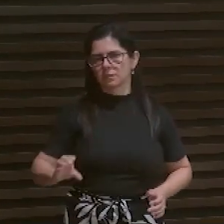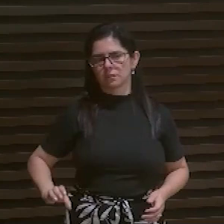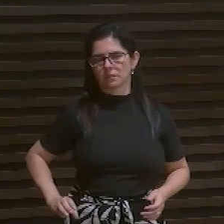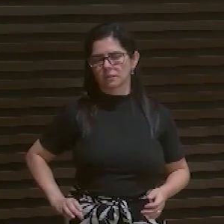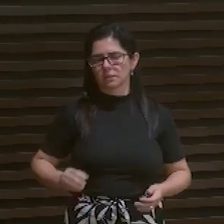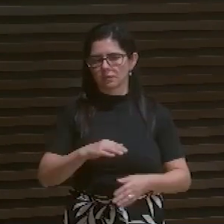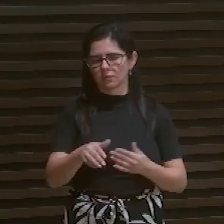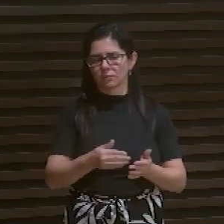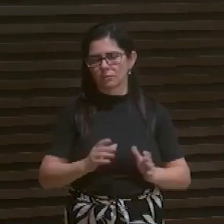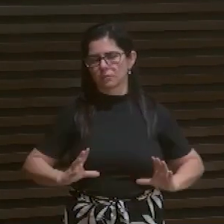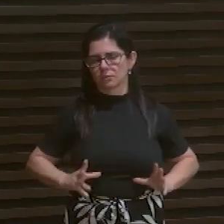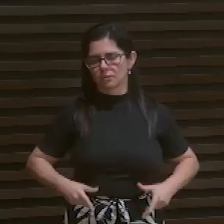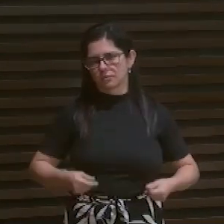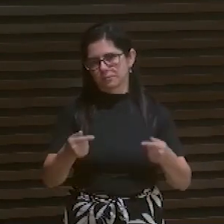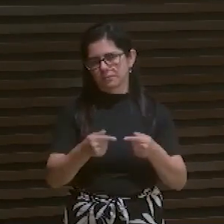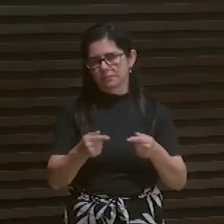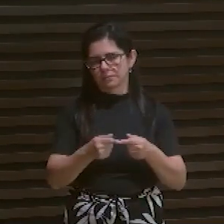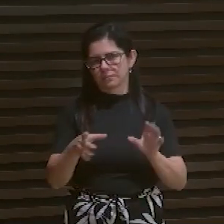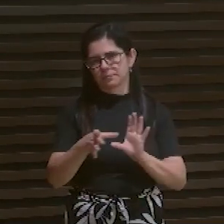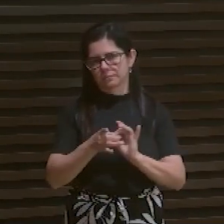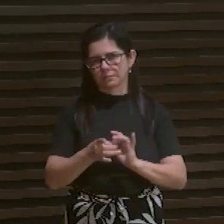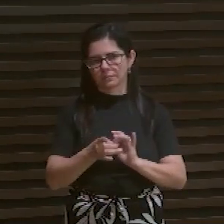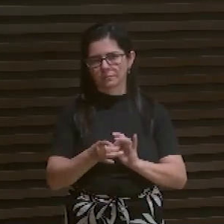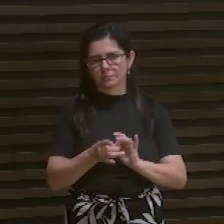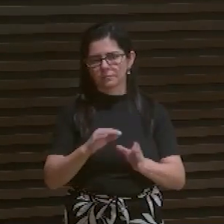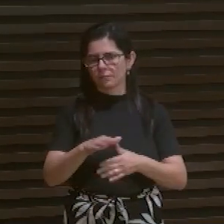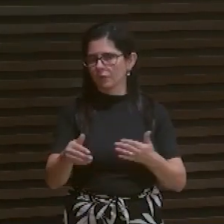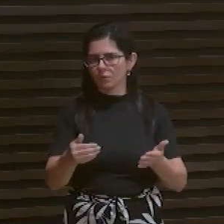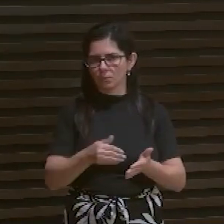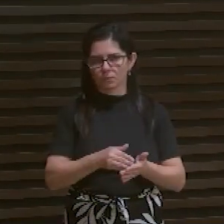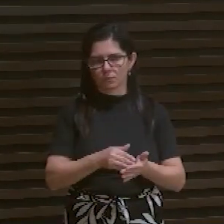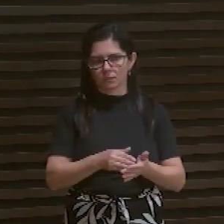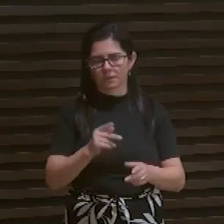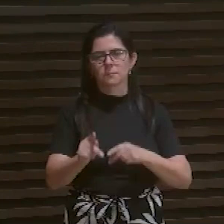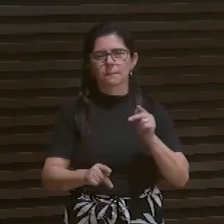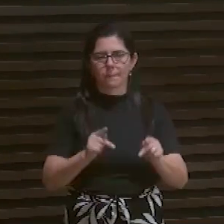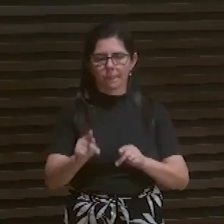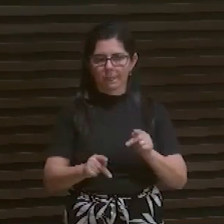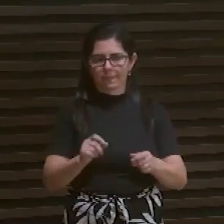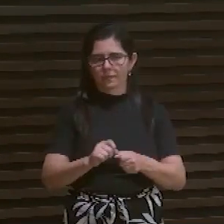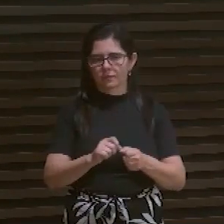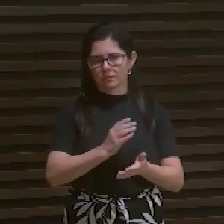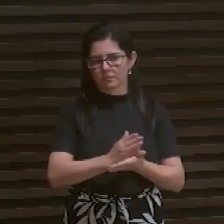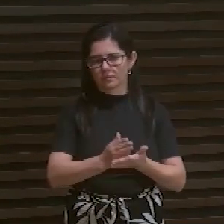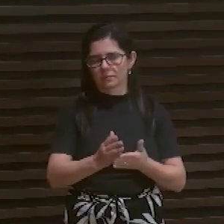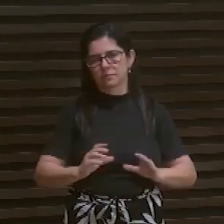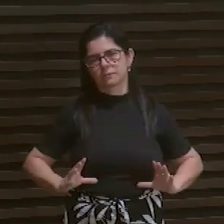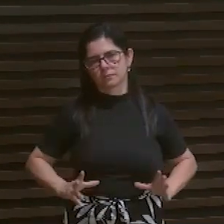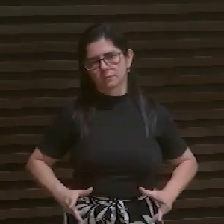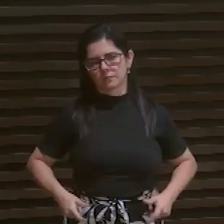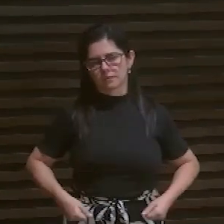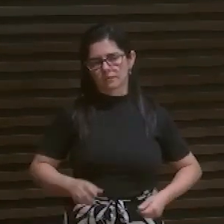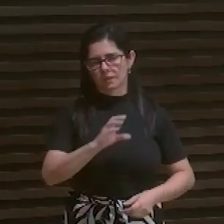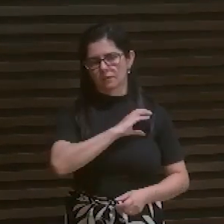as juntas. Quais juntas? Todas. Todas as pessoas fazem parte do corpo. E no final ele fala